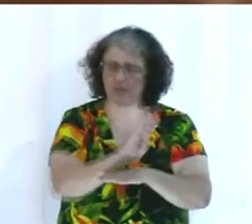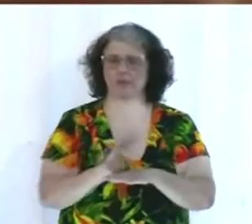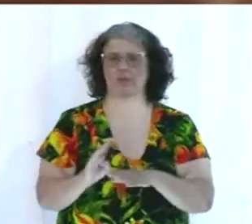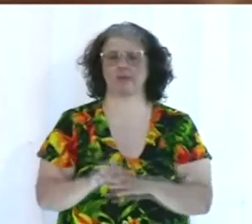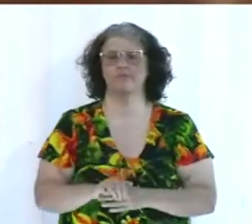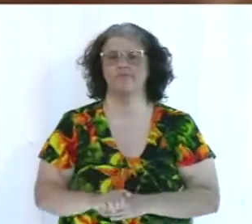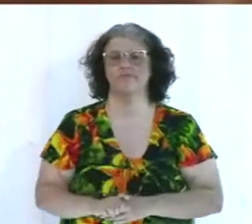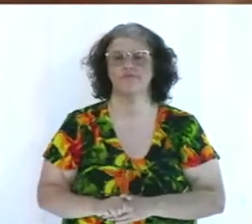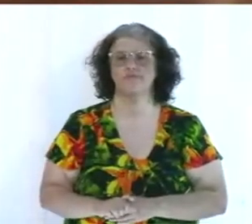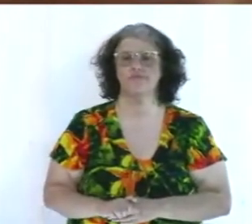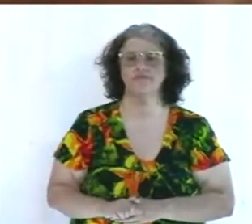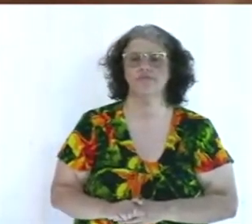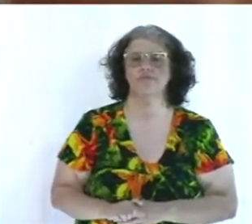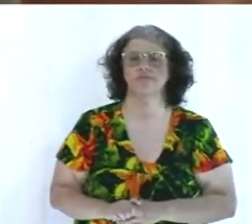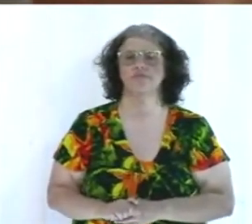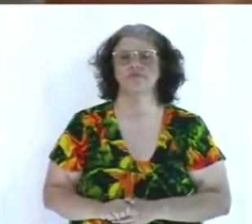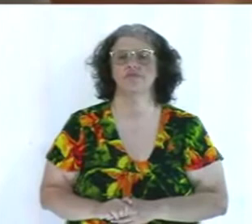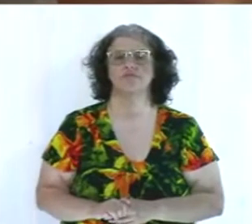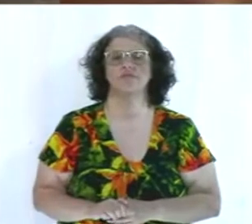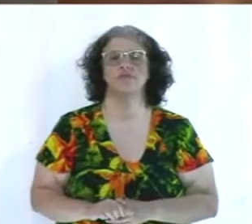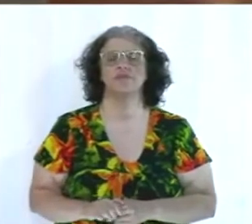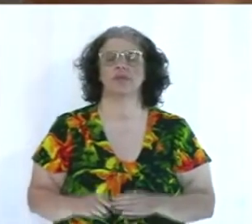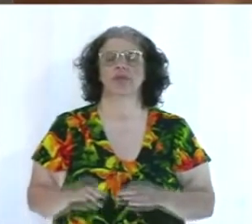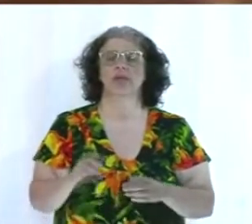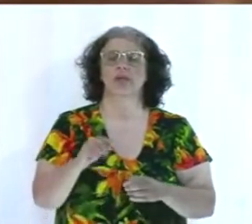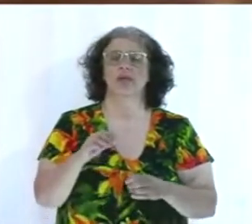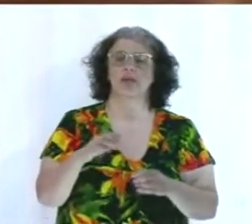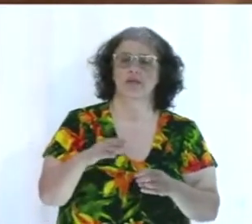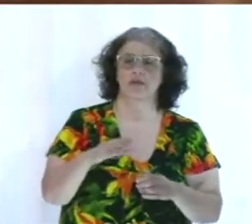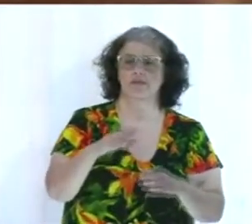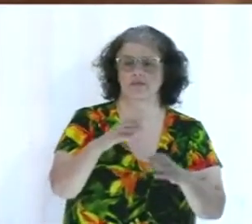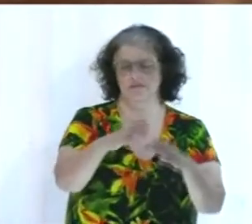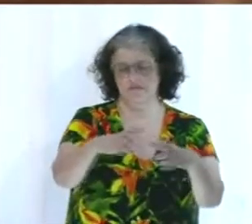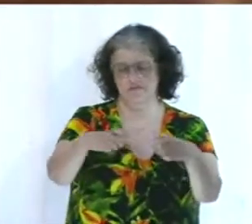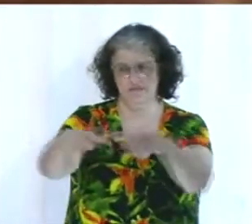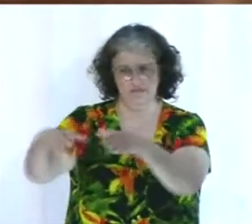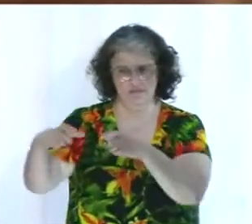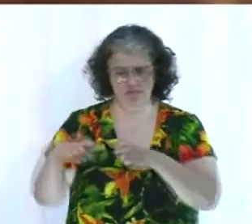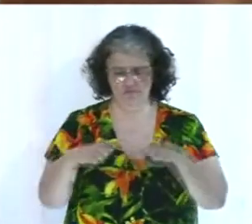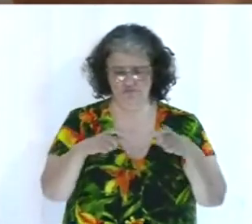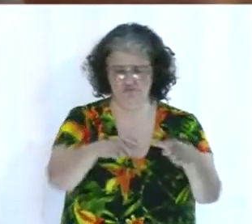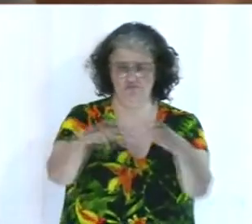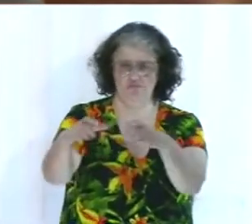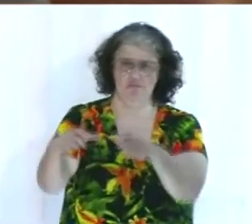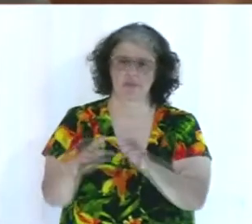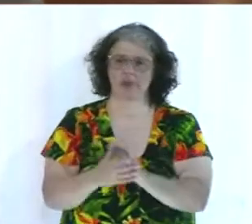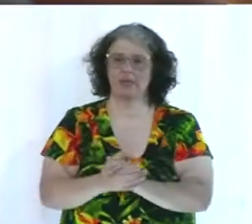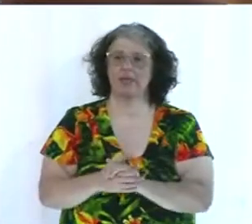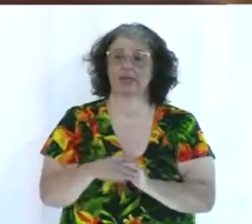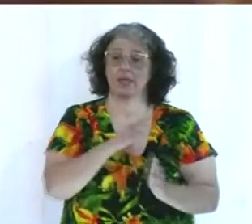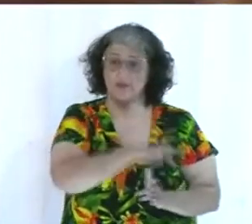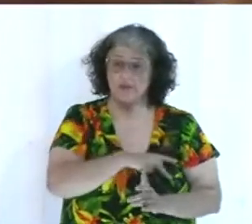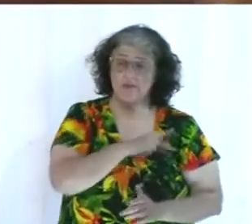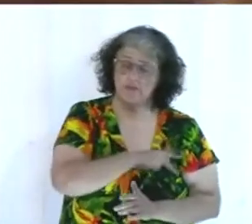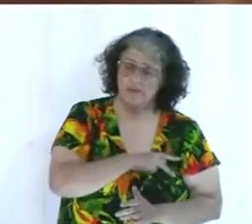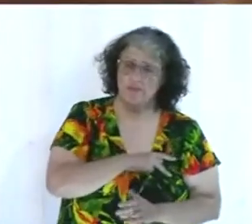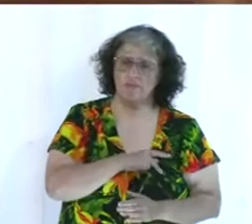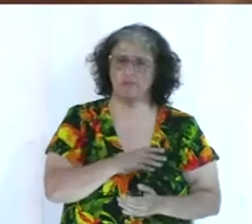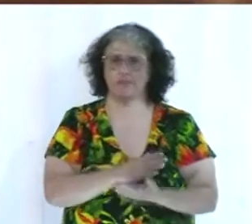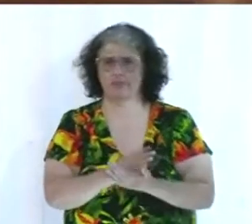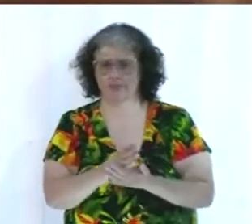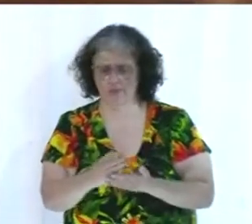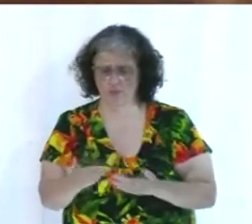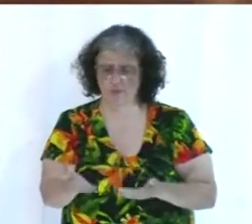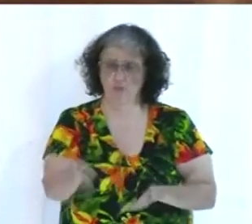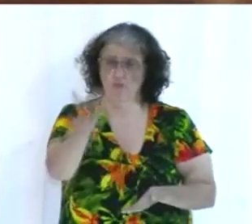Antioquia da Pisídia, Icônio, Listra e Derbe. E é interessante que Paulo está retornando para a Antioquia